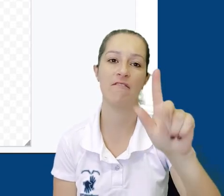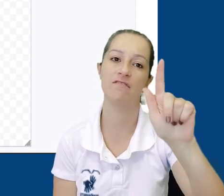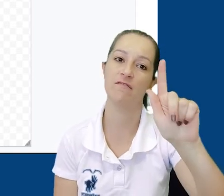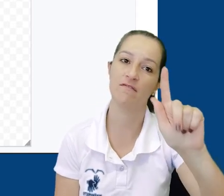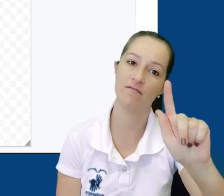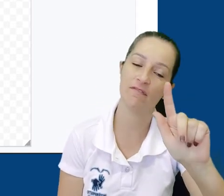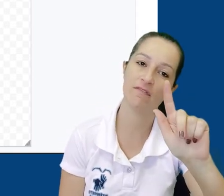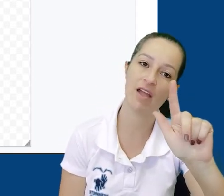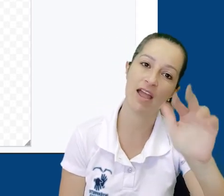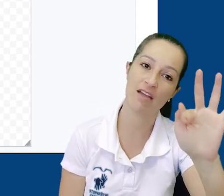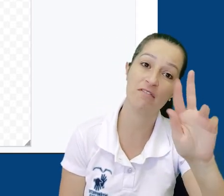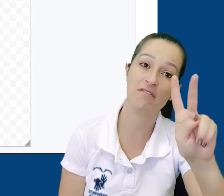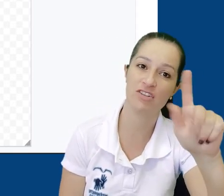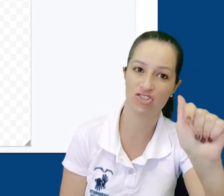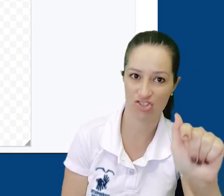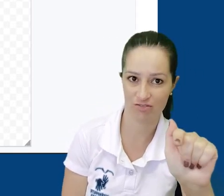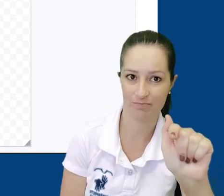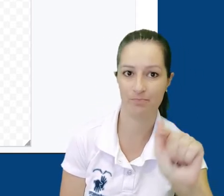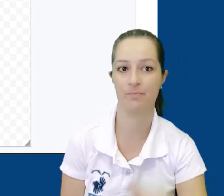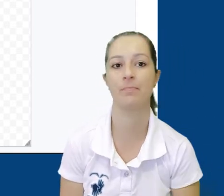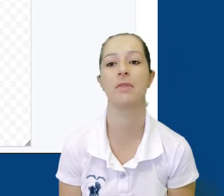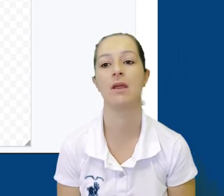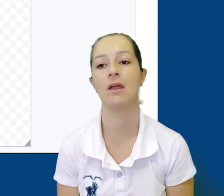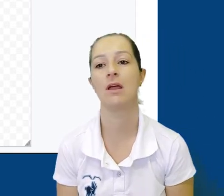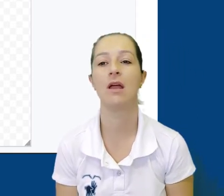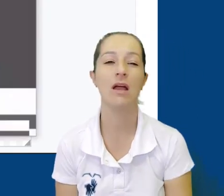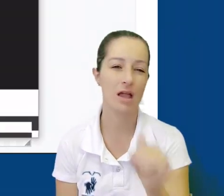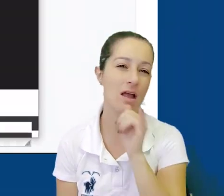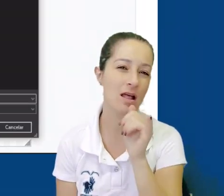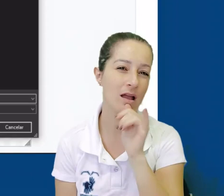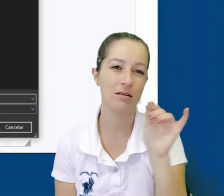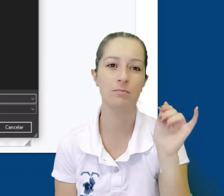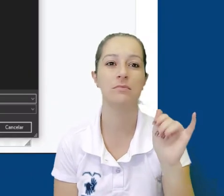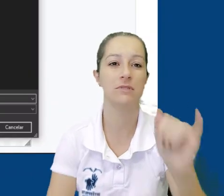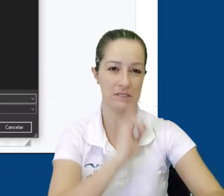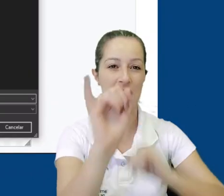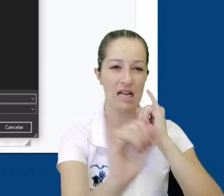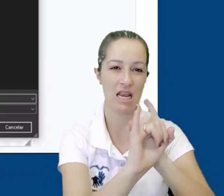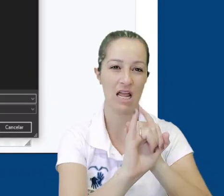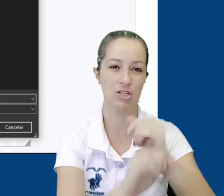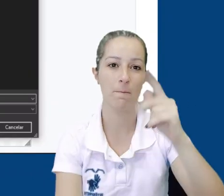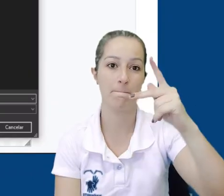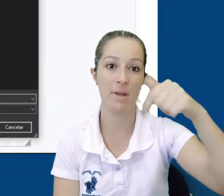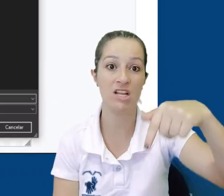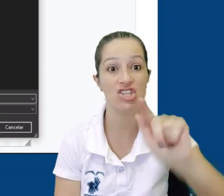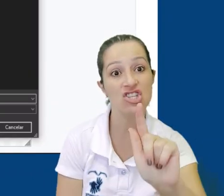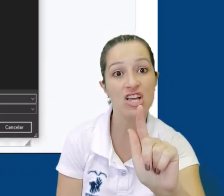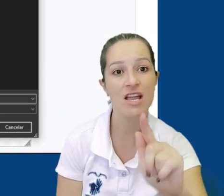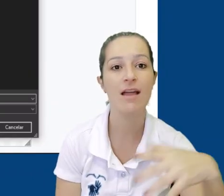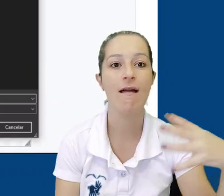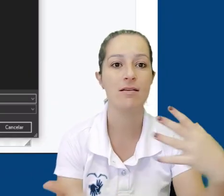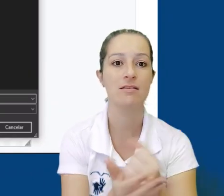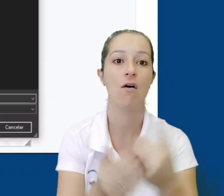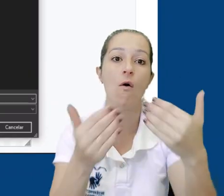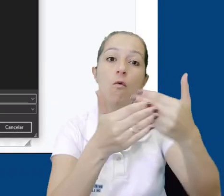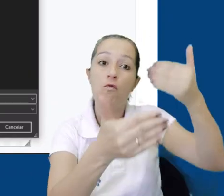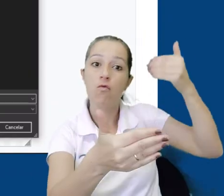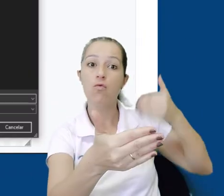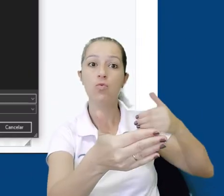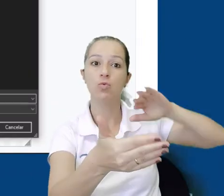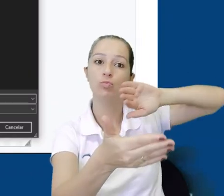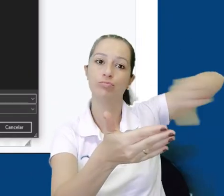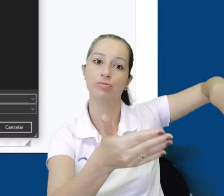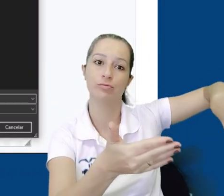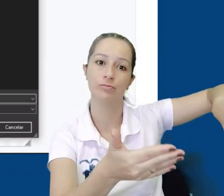svg vou baixar agora em png é um formato muito interessante pois quando uma imagem é baixado em png ela é